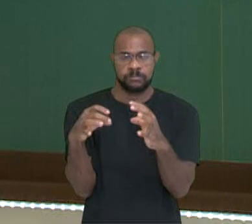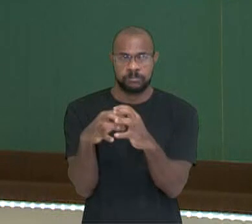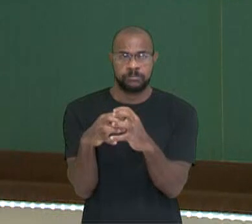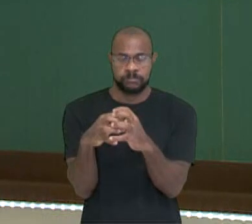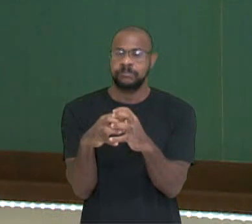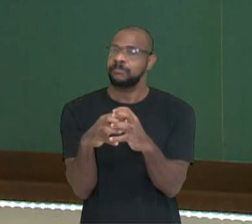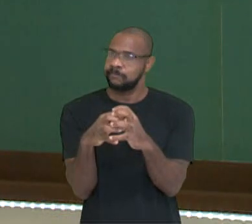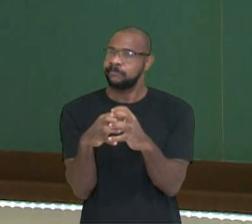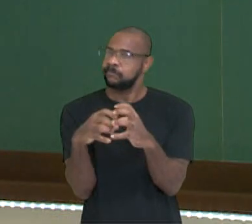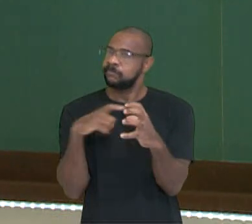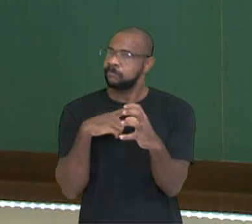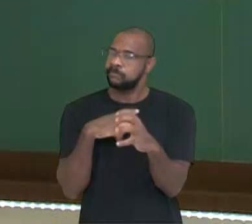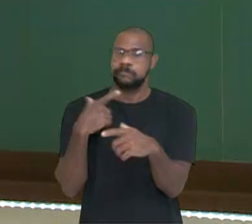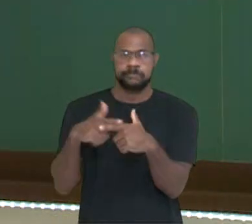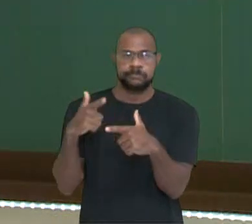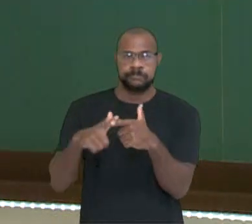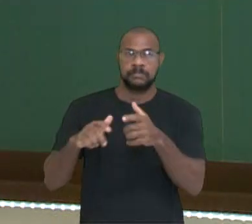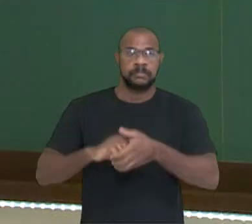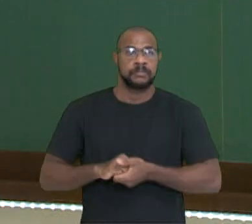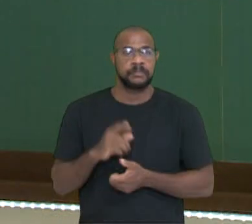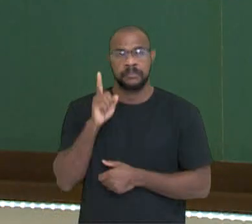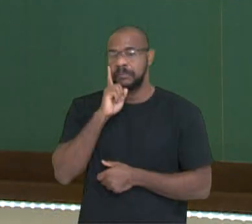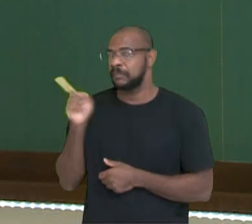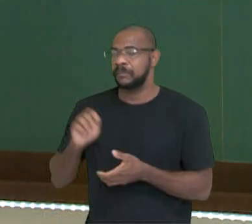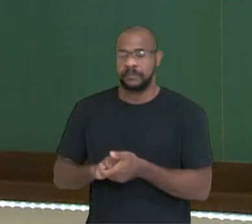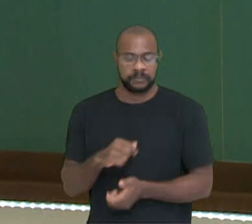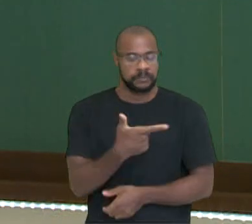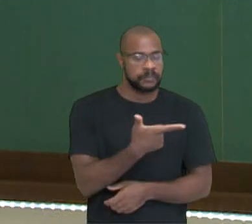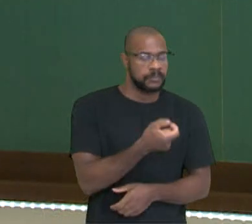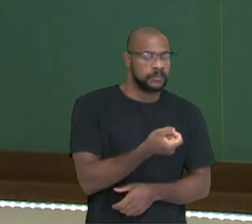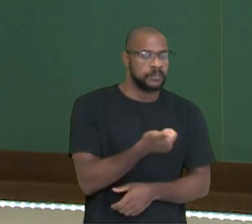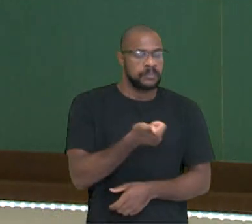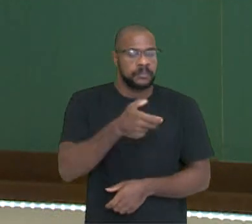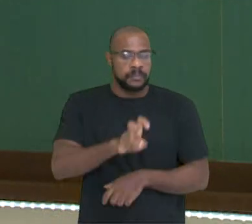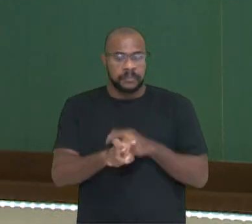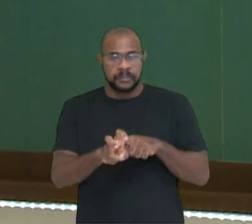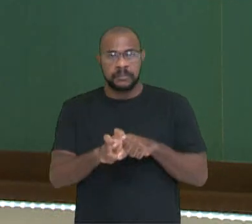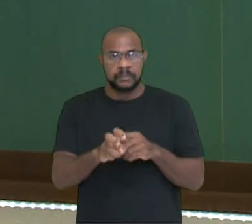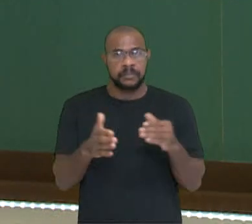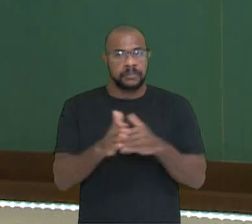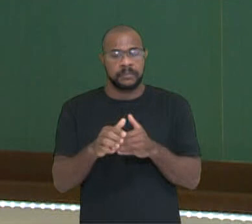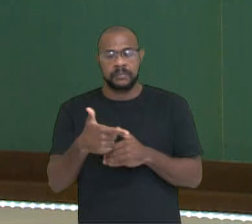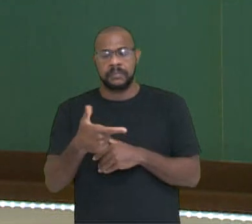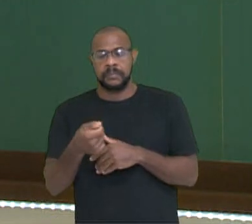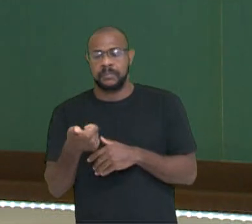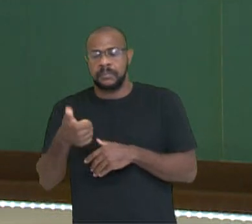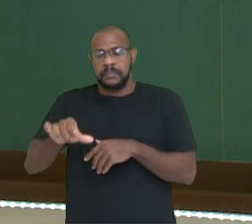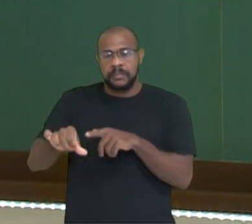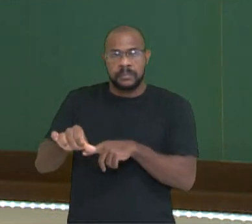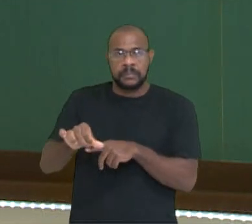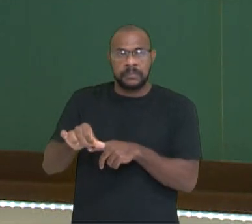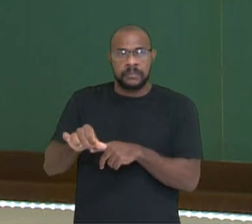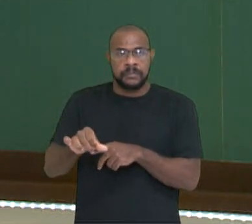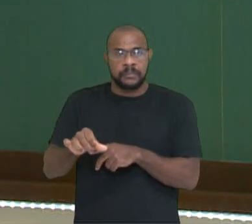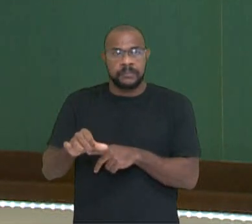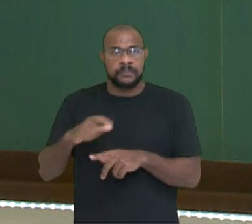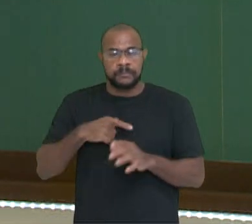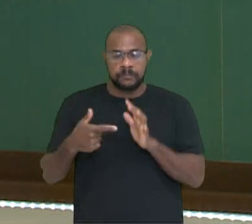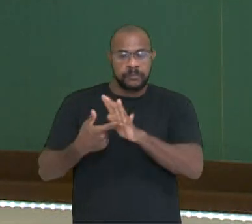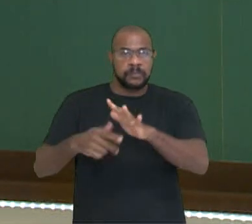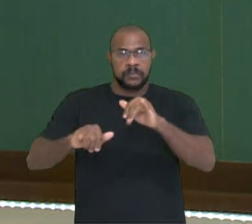crânio. Está mostrando aqui, ó, que de 2015 a 2019 foram registrados no Brasil